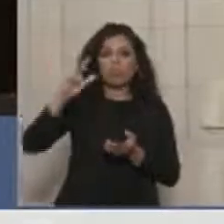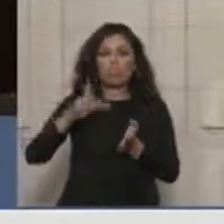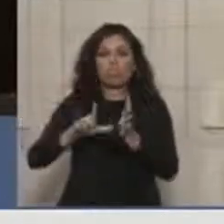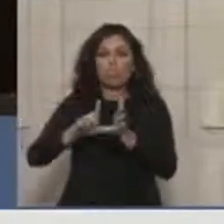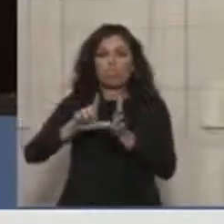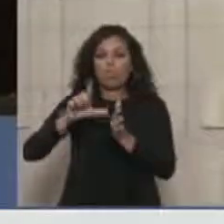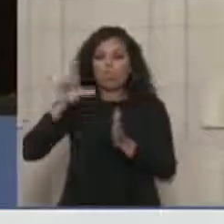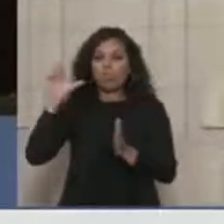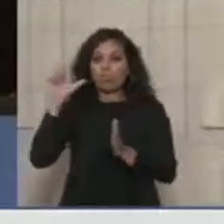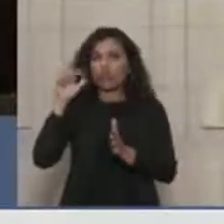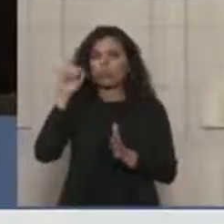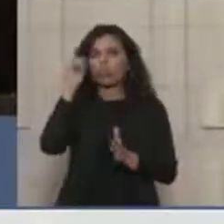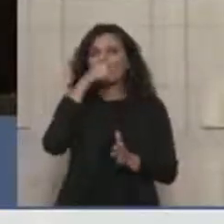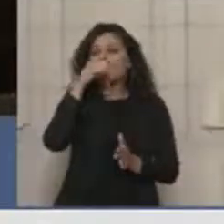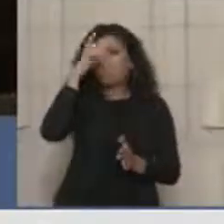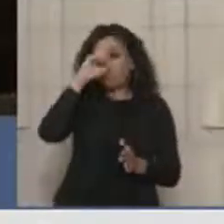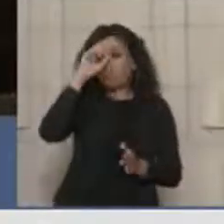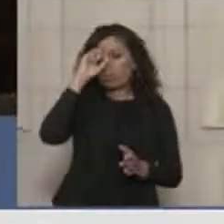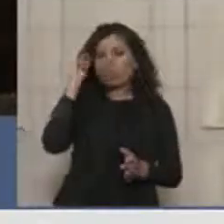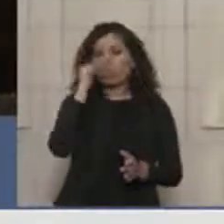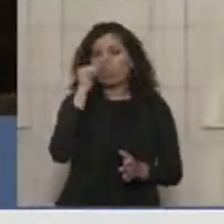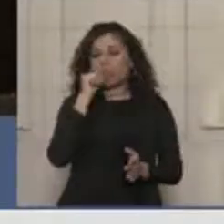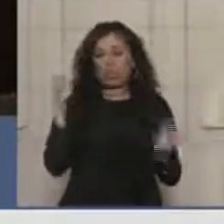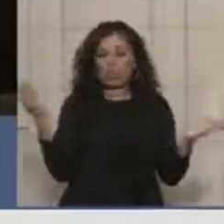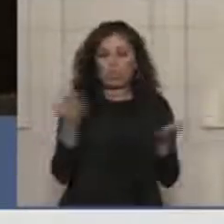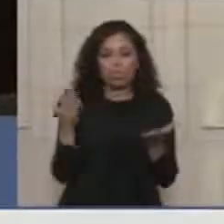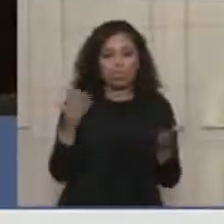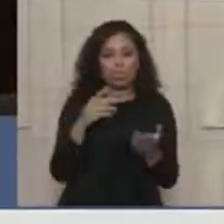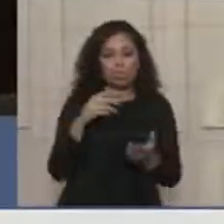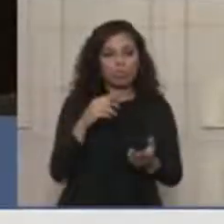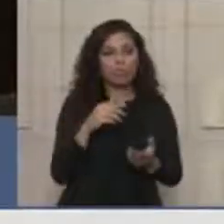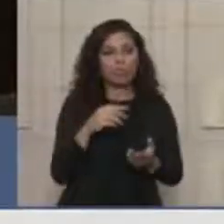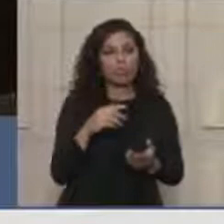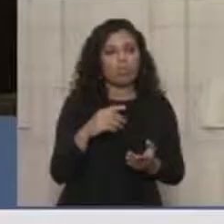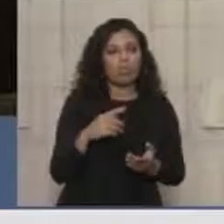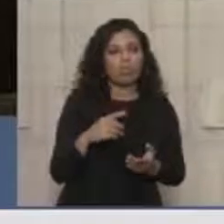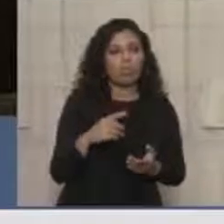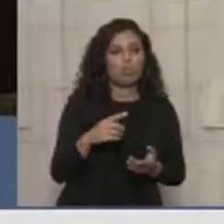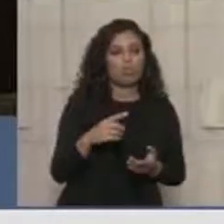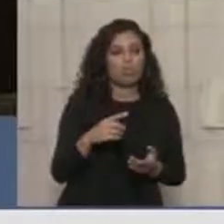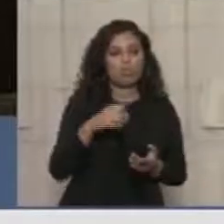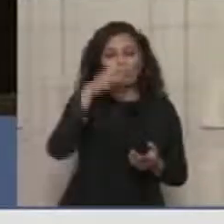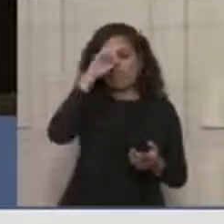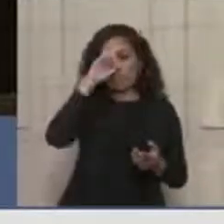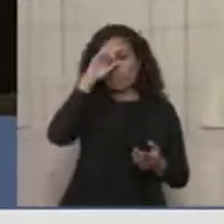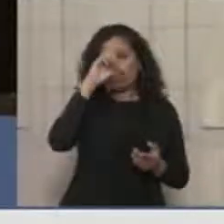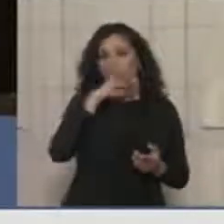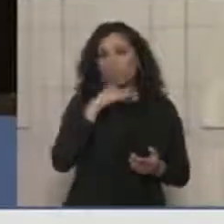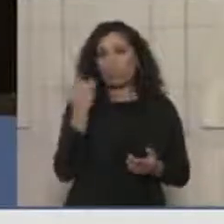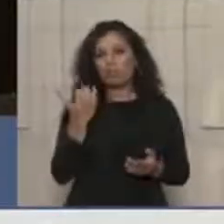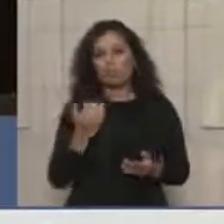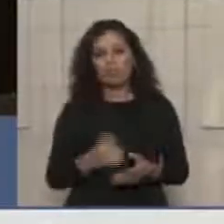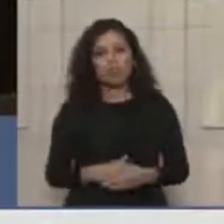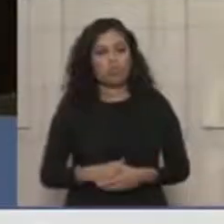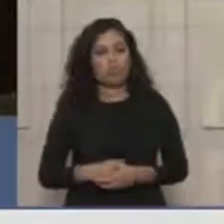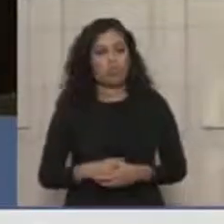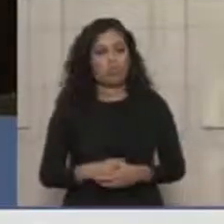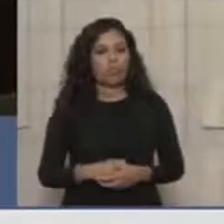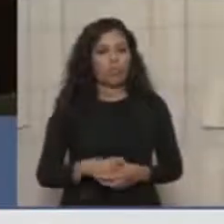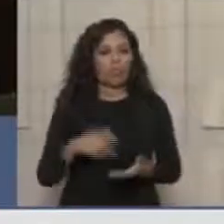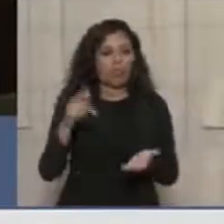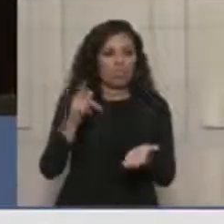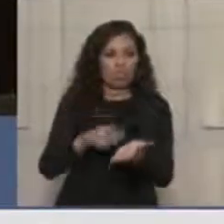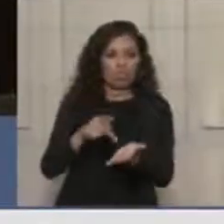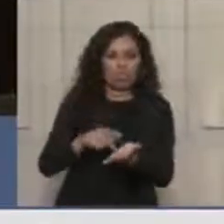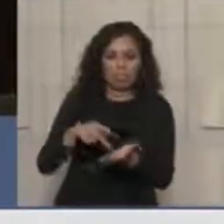Mulher. A deputada Renata já teve a oportunidade de falar aqui anteriormente. Na verdade, aquilo era um complô